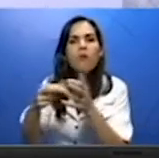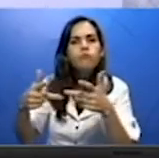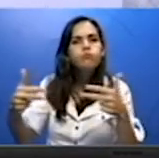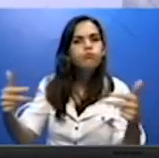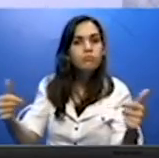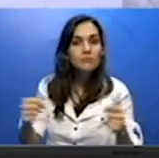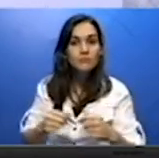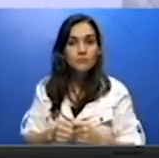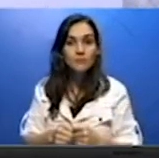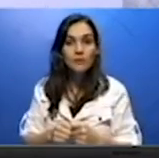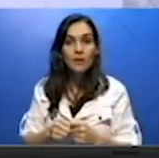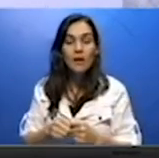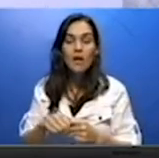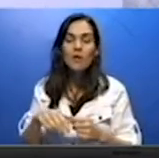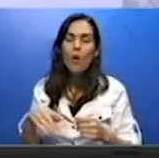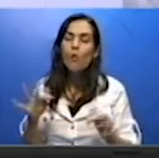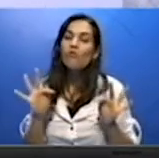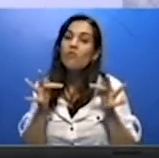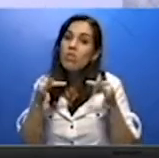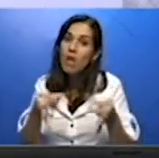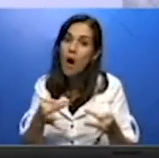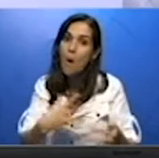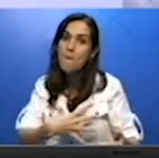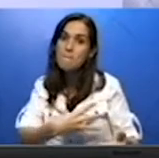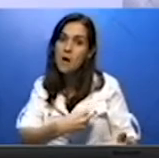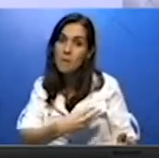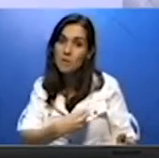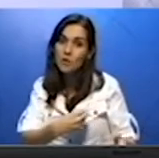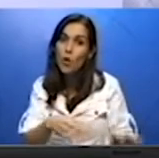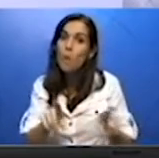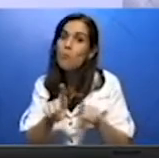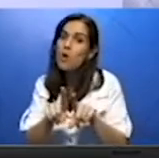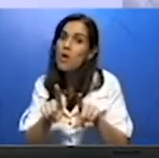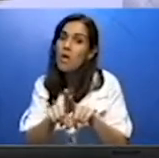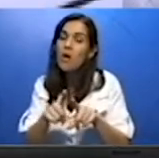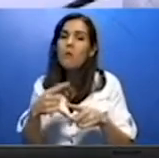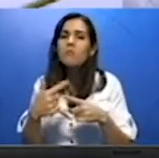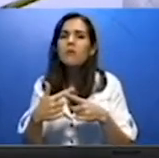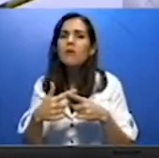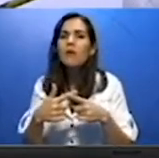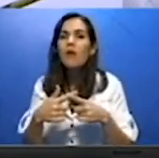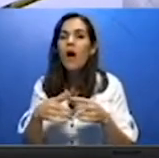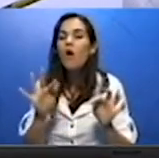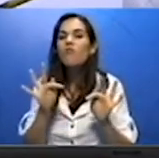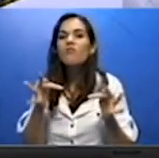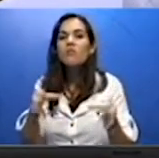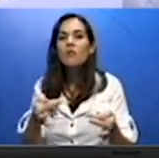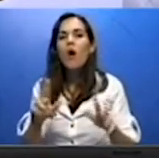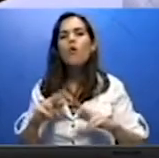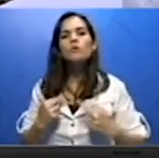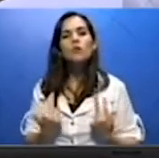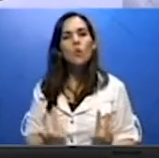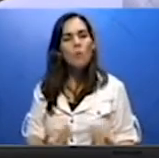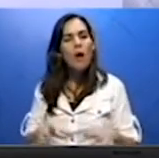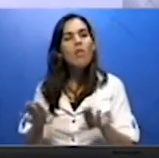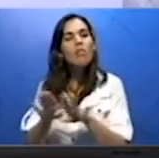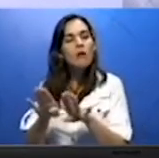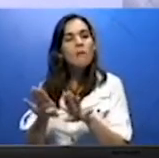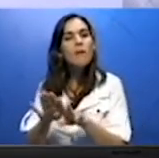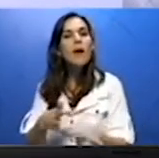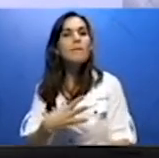os mamíferos que nós fazemos parte desse grupo de de animais agora vou aprofundar um pouco mais nessa árvore filogenética